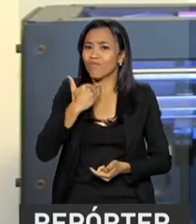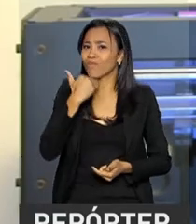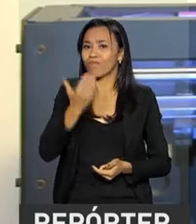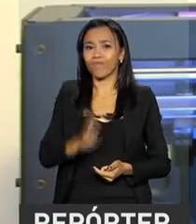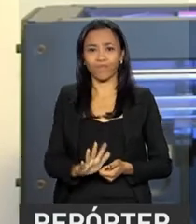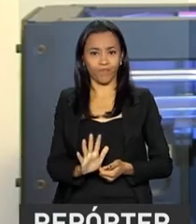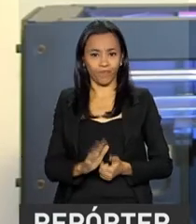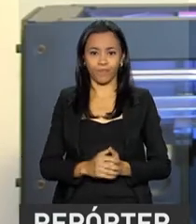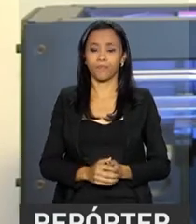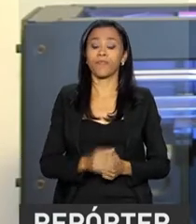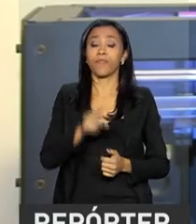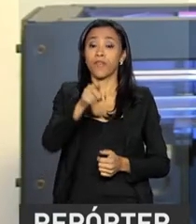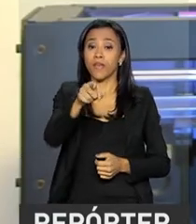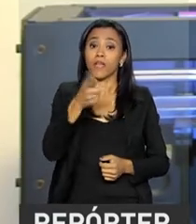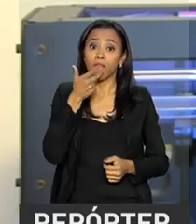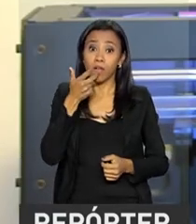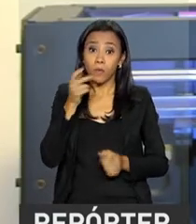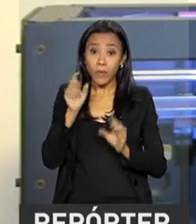era menos